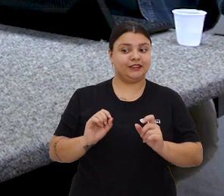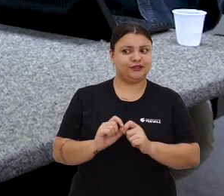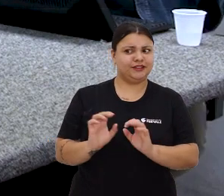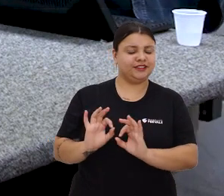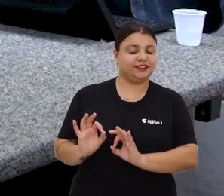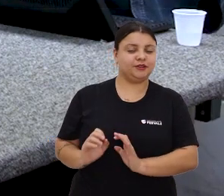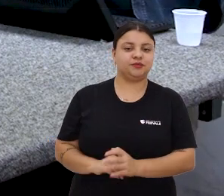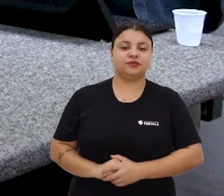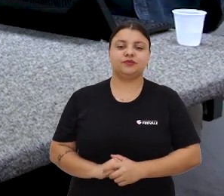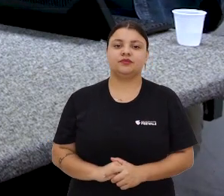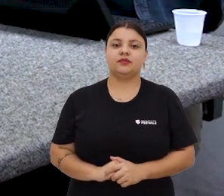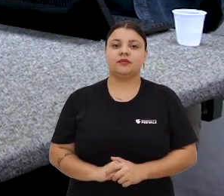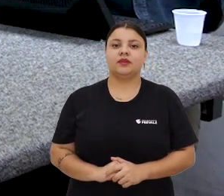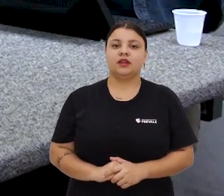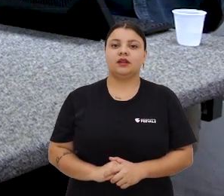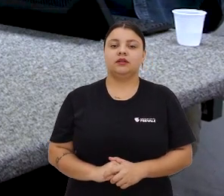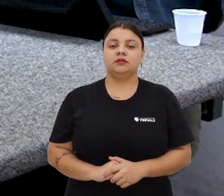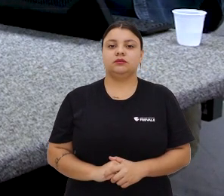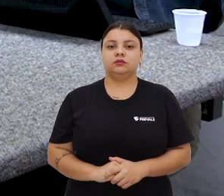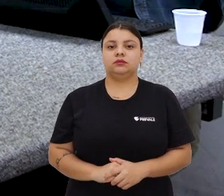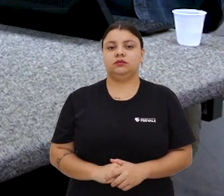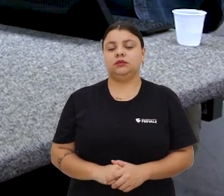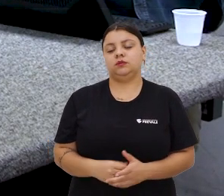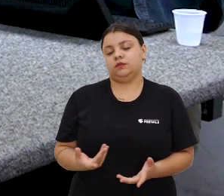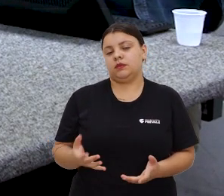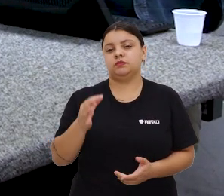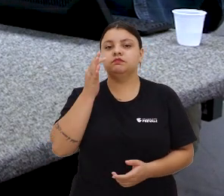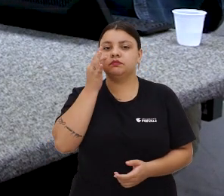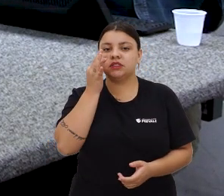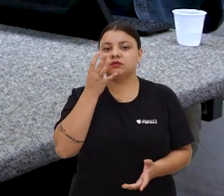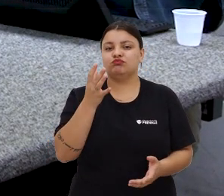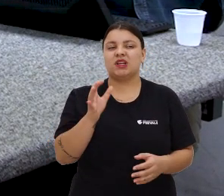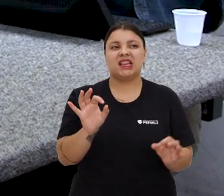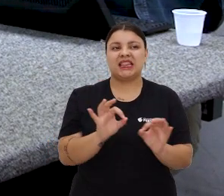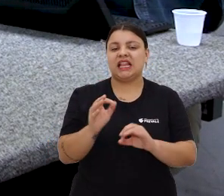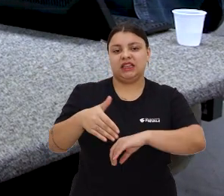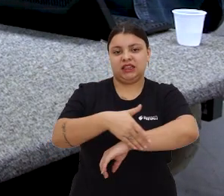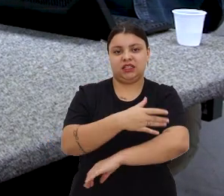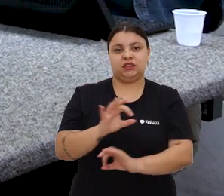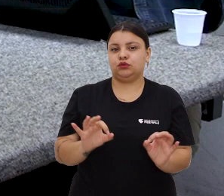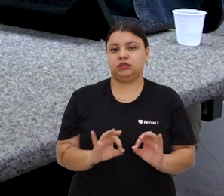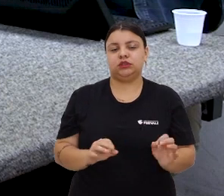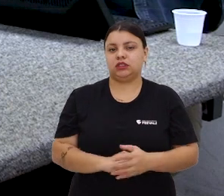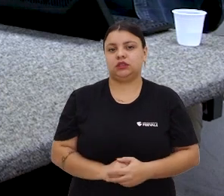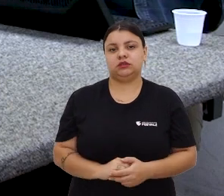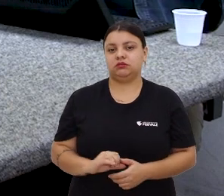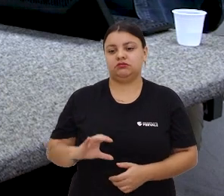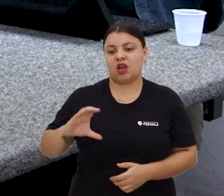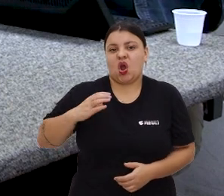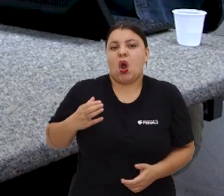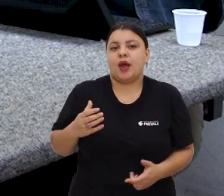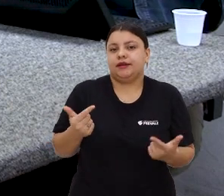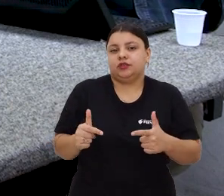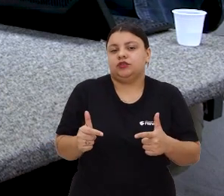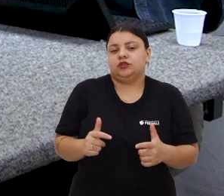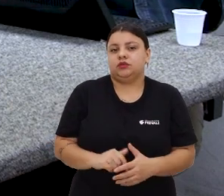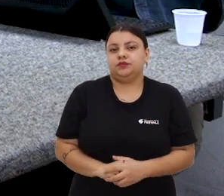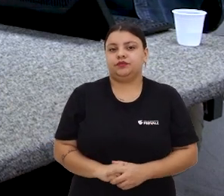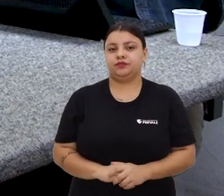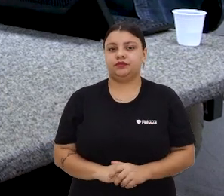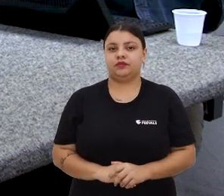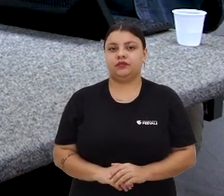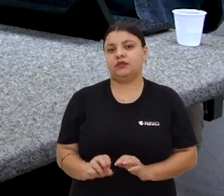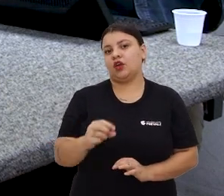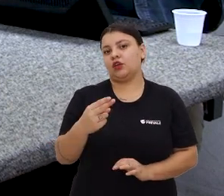nessa. Mas, pessoalmente, foram raros os momentos que alguém teve coragem. Ou tinha alguma arquibancada, ali